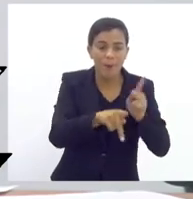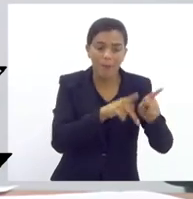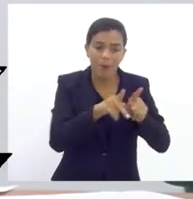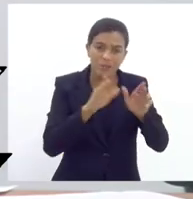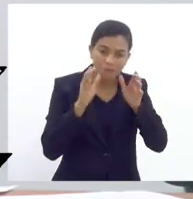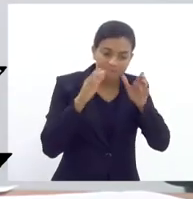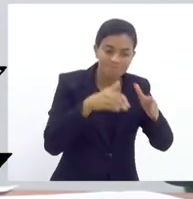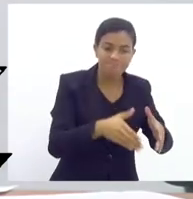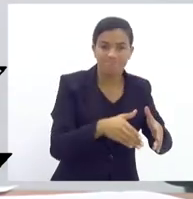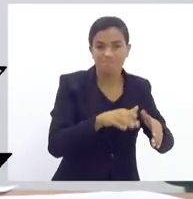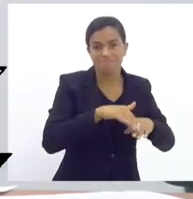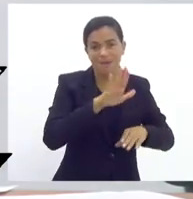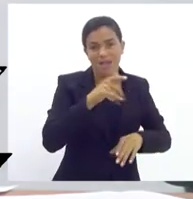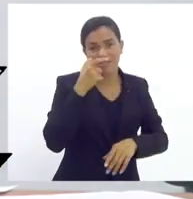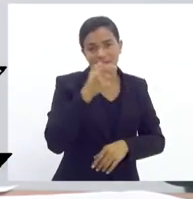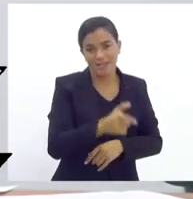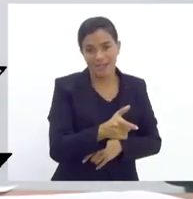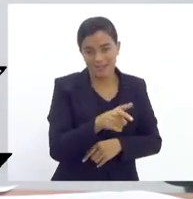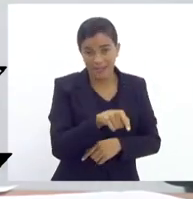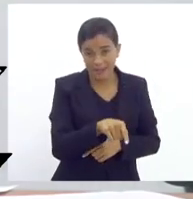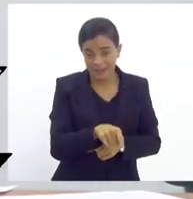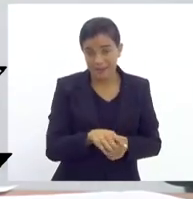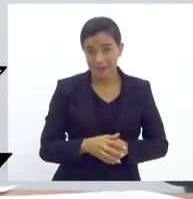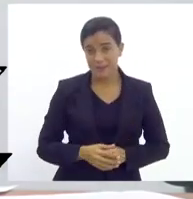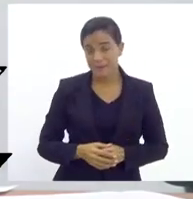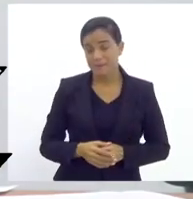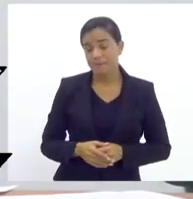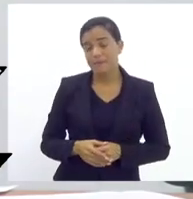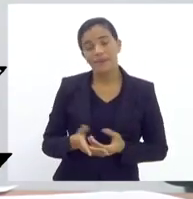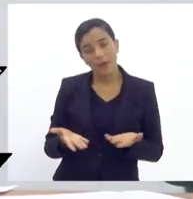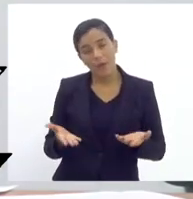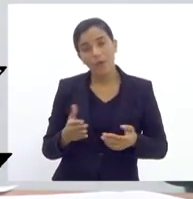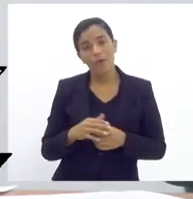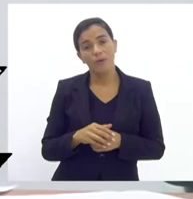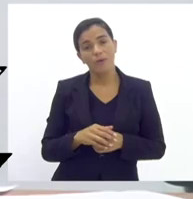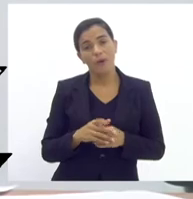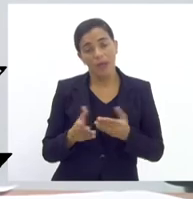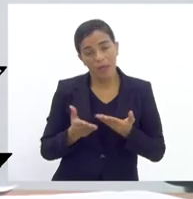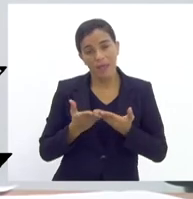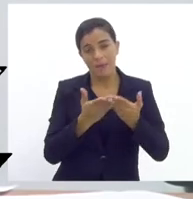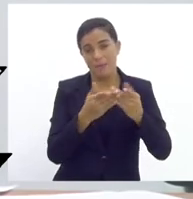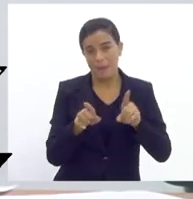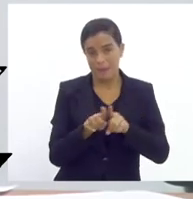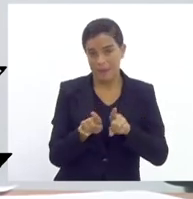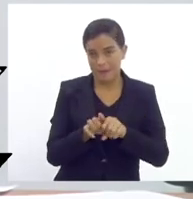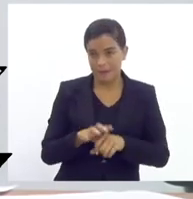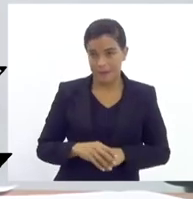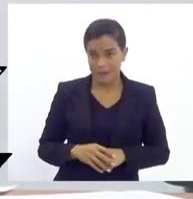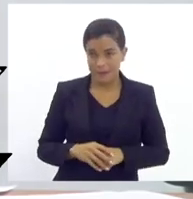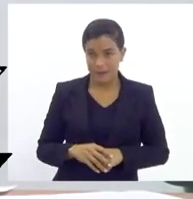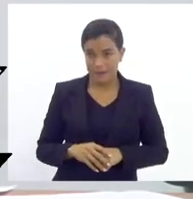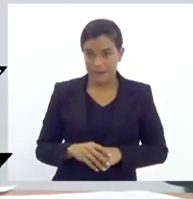público que é o mais interessado então fica aí também quanto o encaminhamento